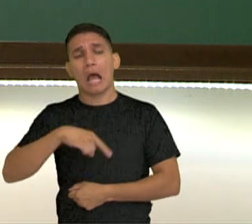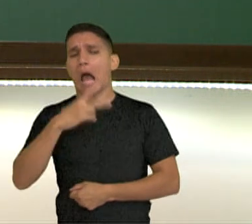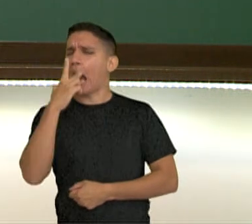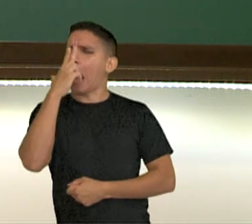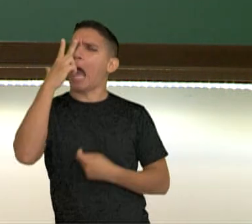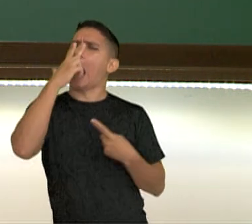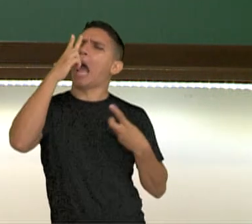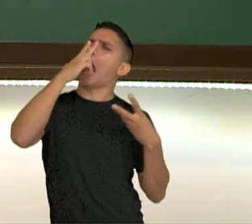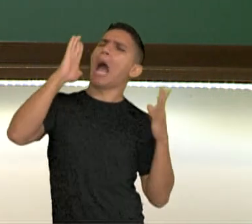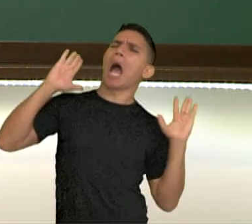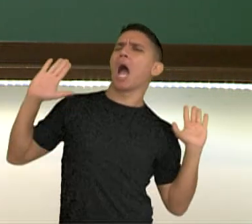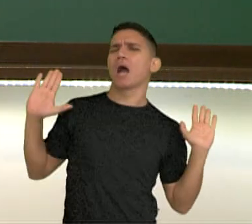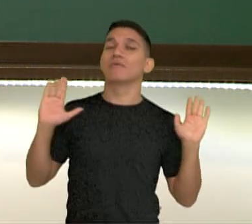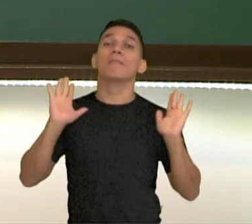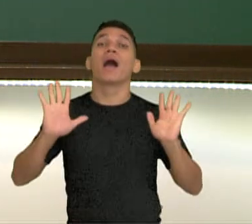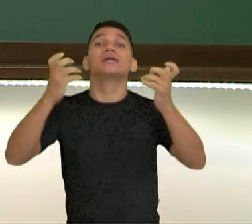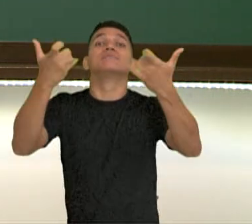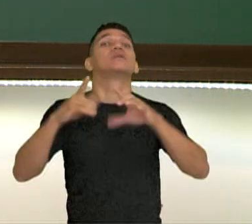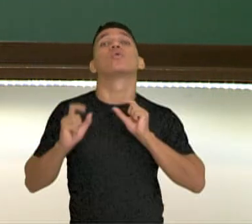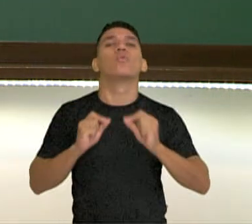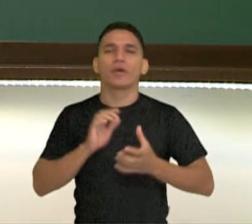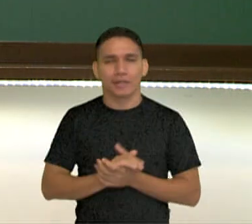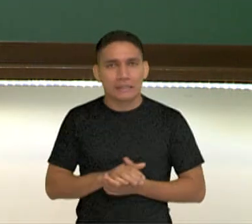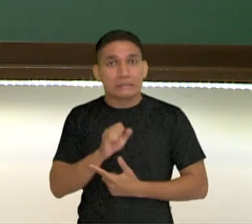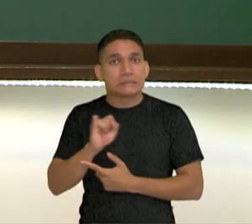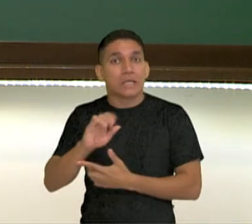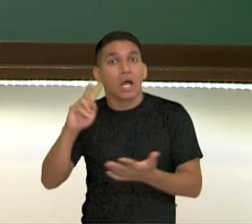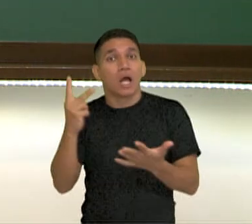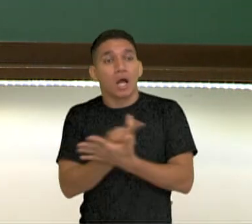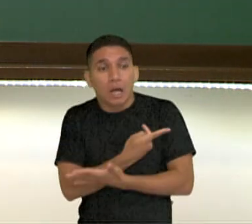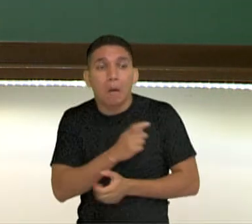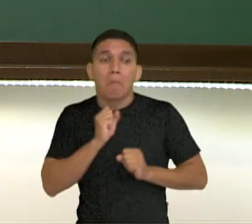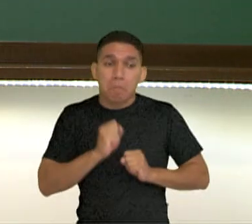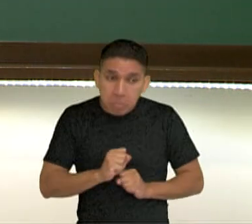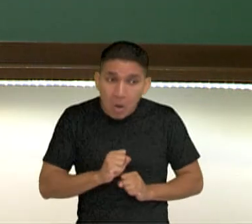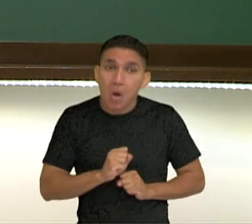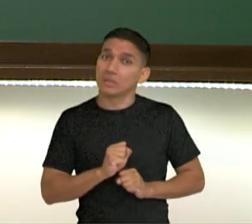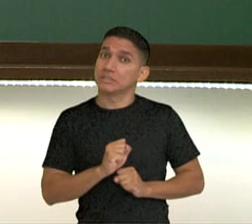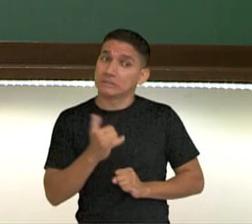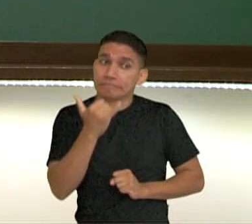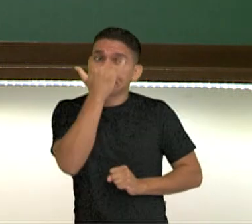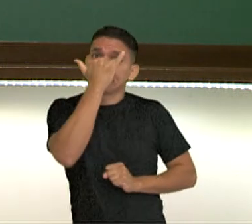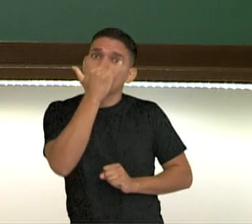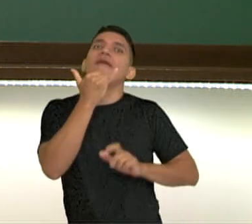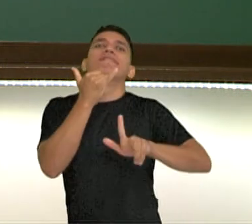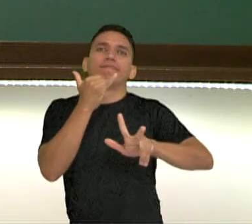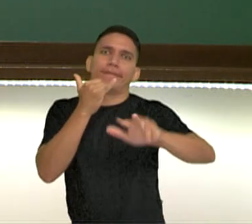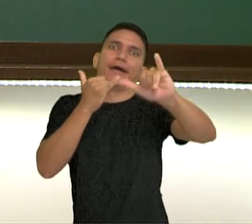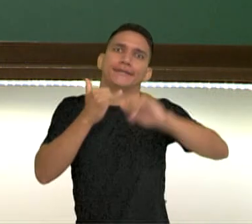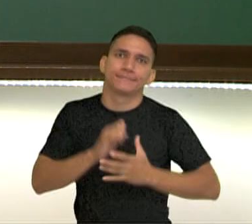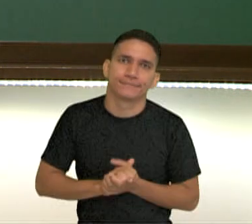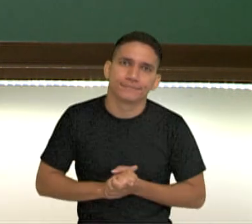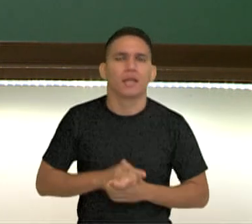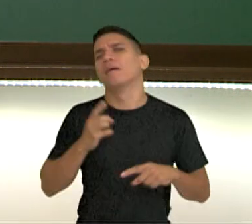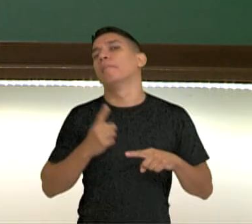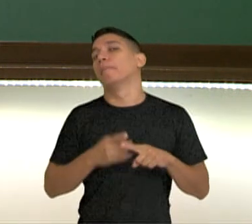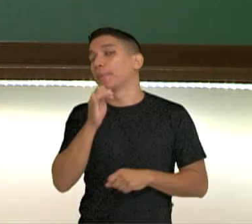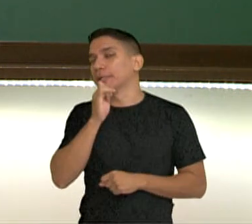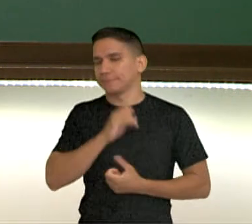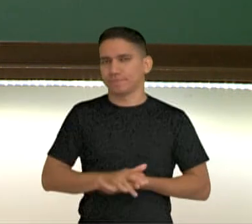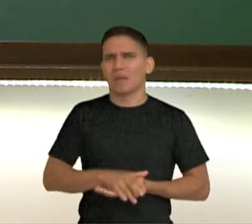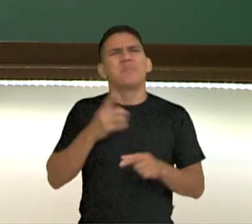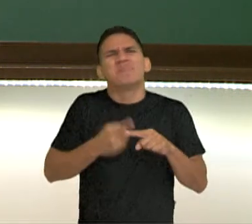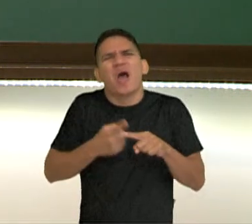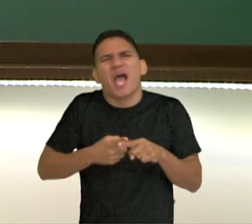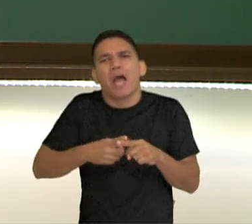mas é algo que diz o seguinte, que se algo pode dar errado, vai dar errado. Como, por exemplo, por que a manteiga